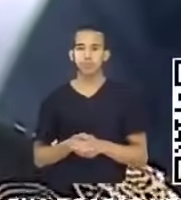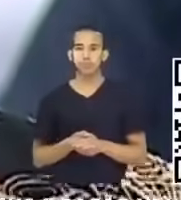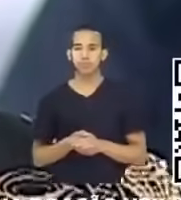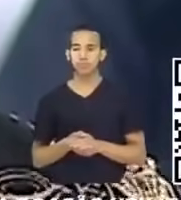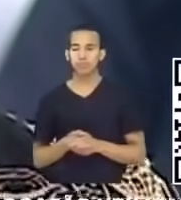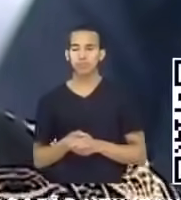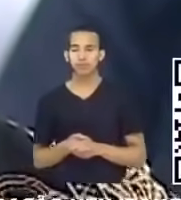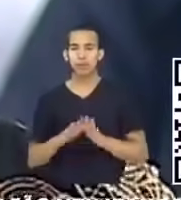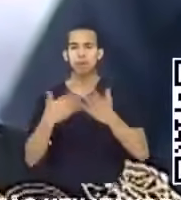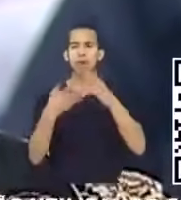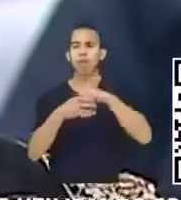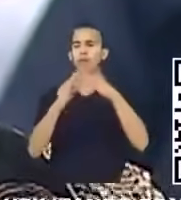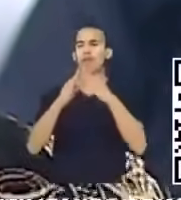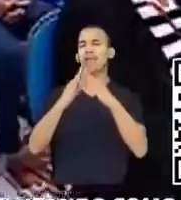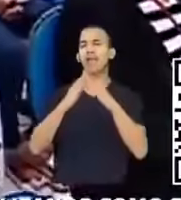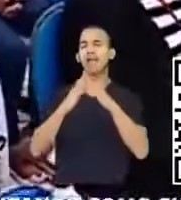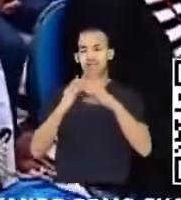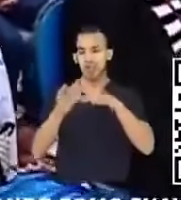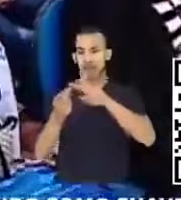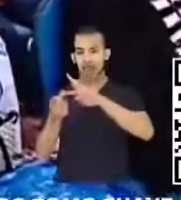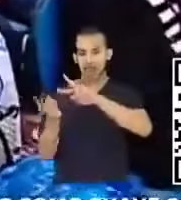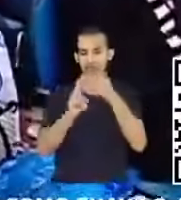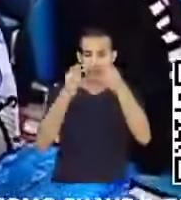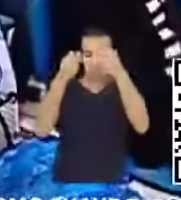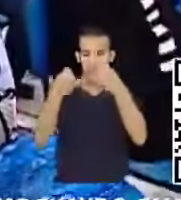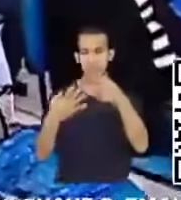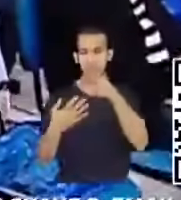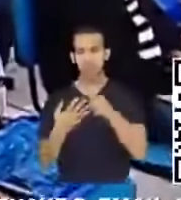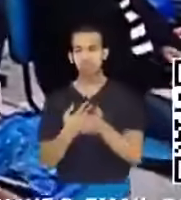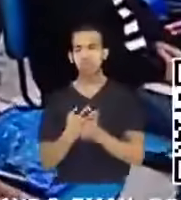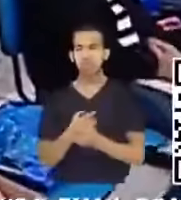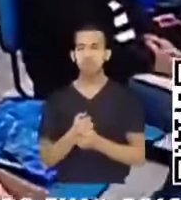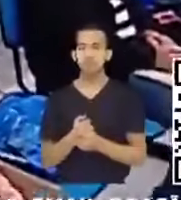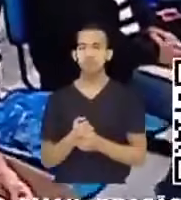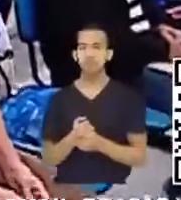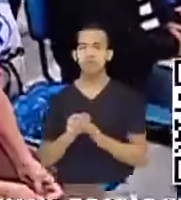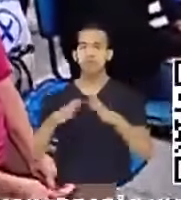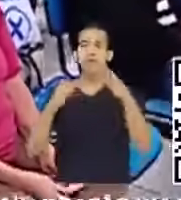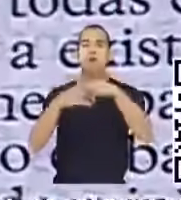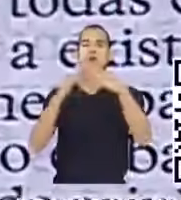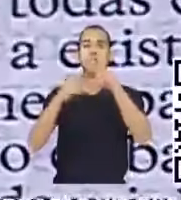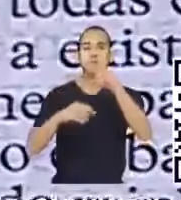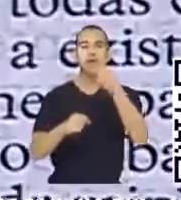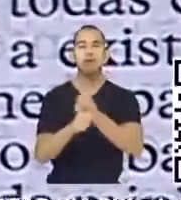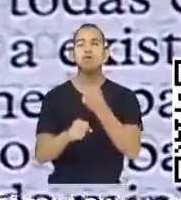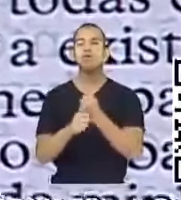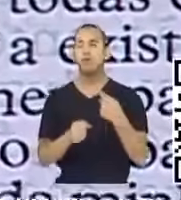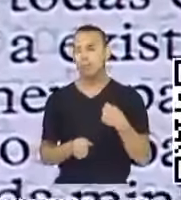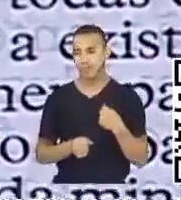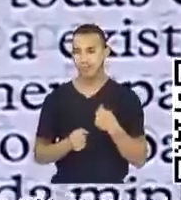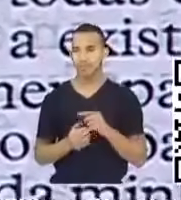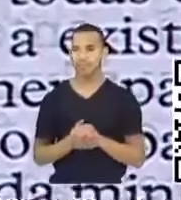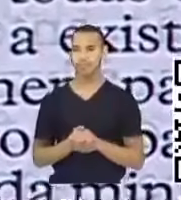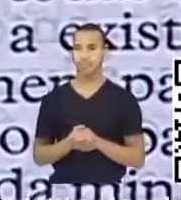o que casa Você deixa eu traduzir para você o que casa você vai construir para mim